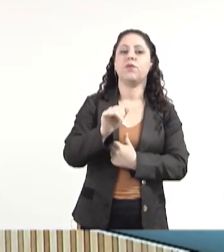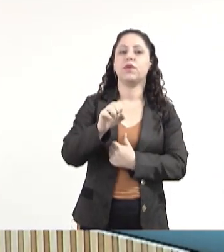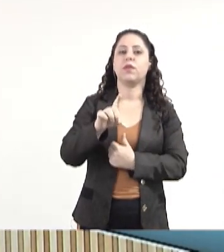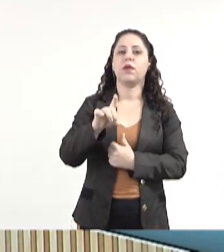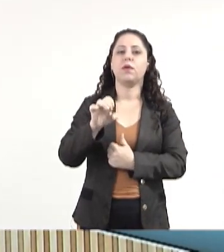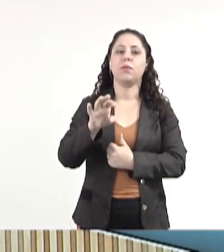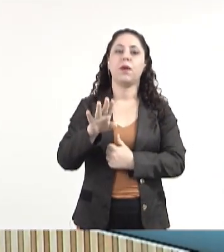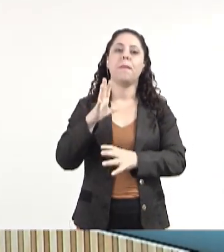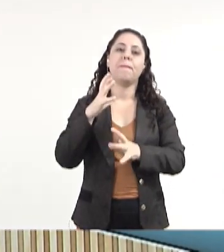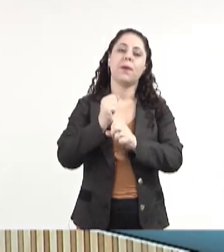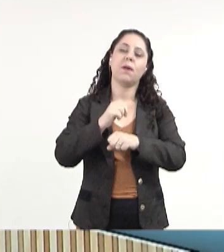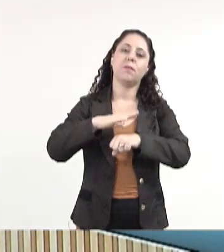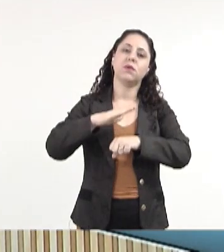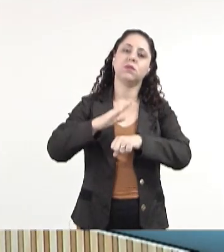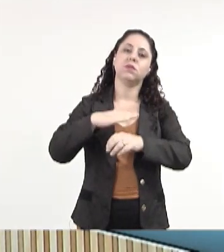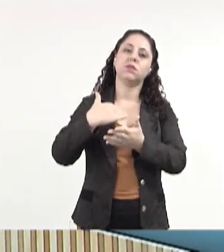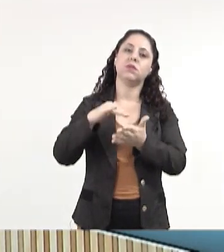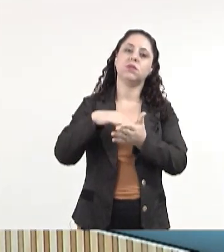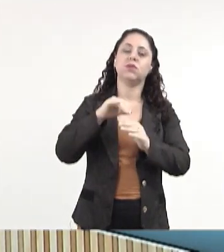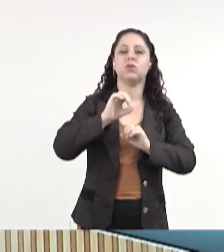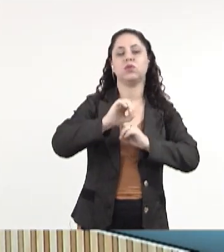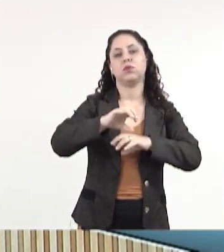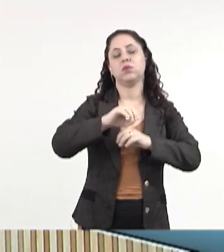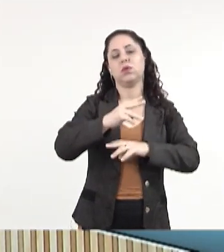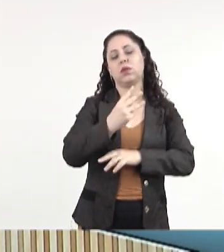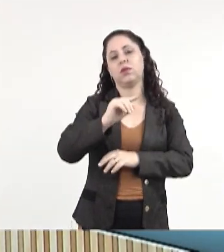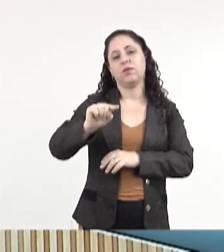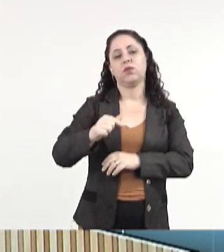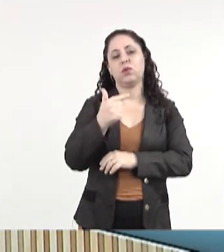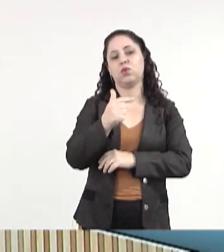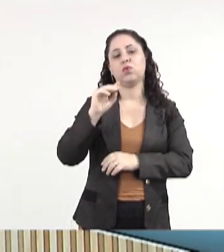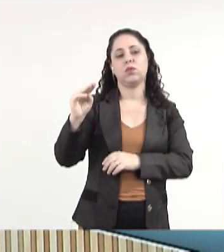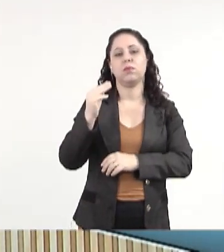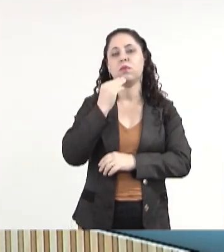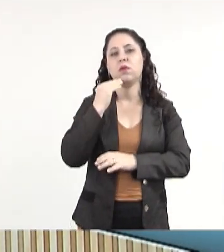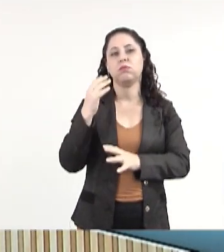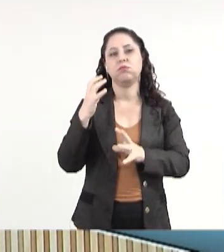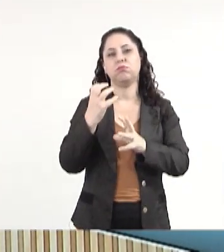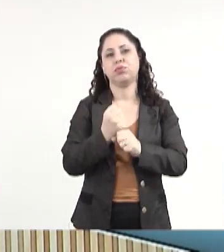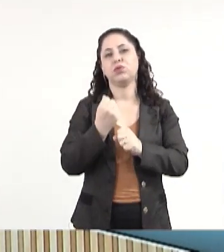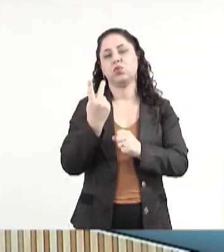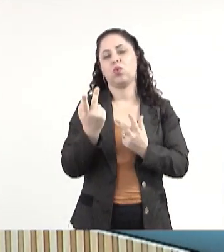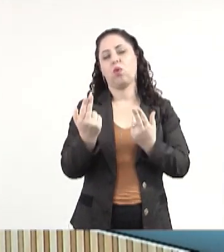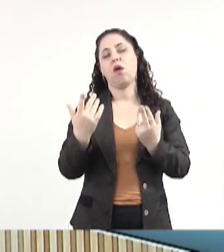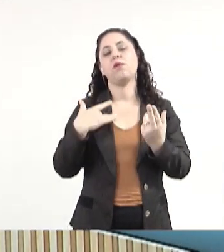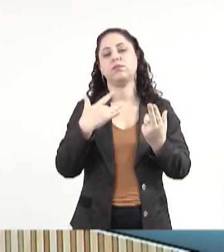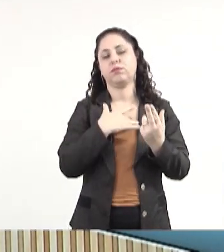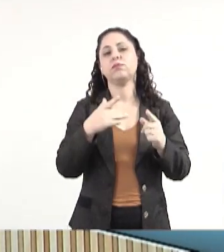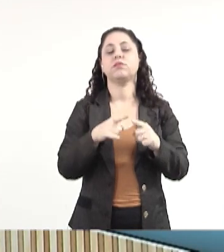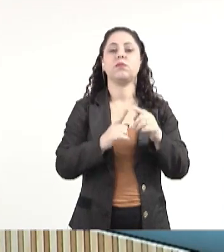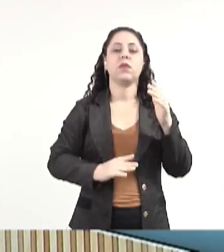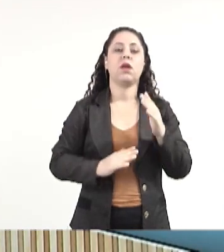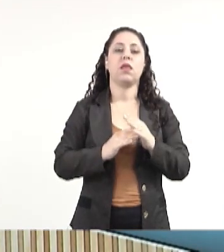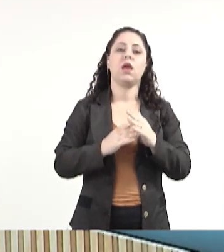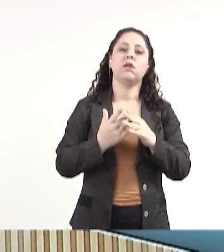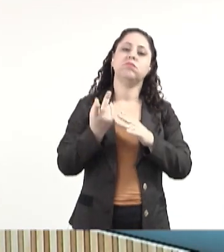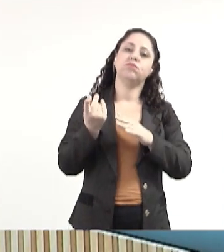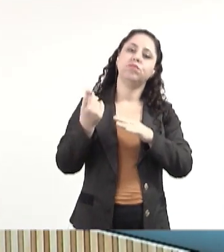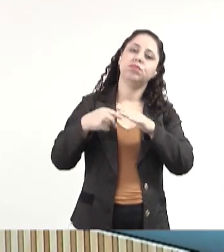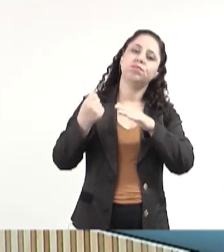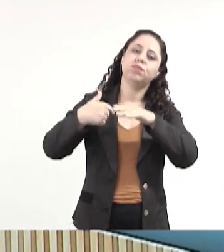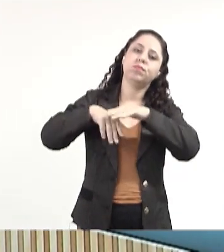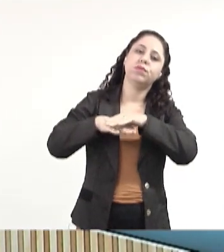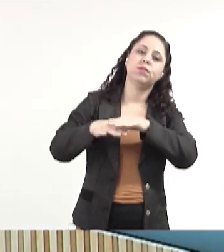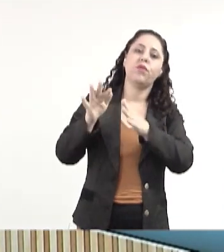FADEB, mais recursos para a Secretaria de Estado de Educação, 3,2 bilhões. Raciocínio semelhante ao da saúde, que tem vários fundos,